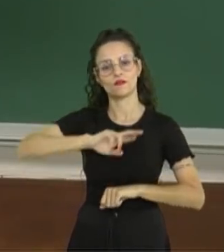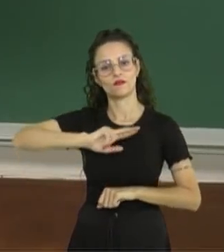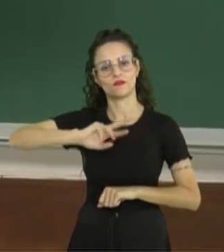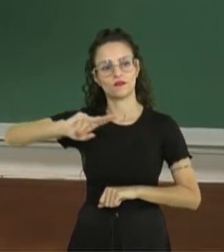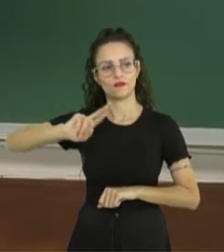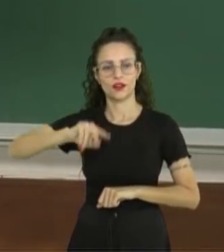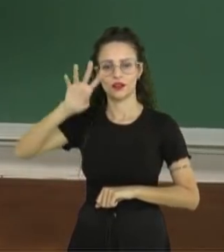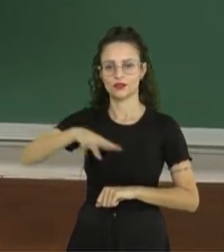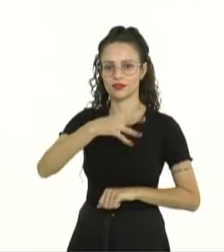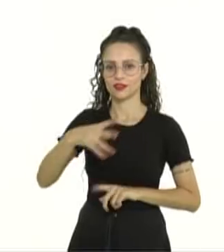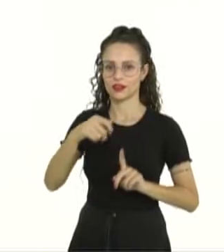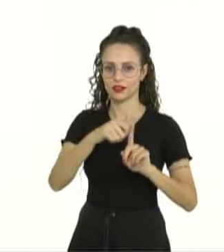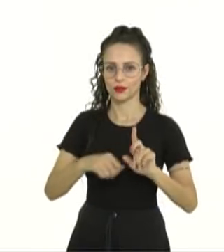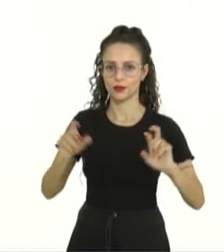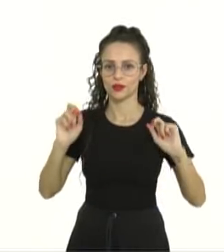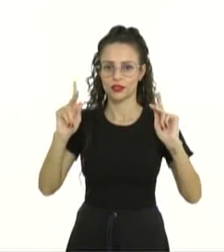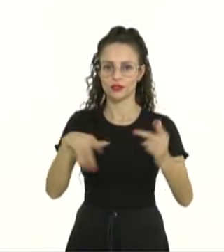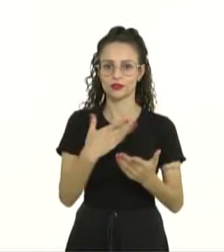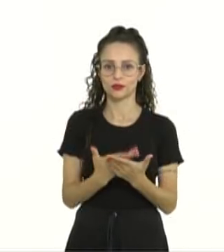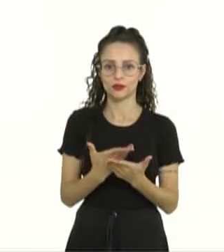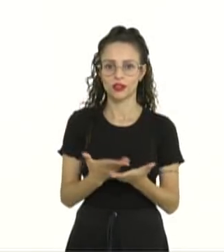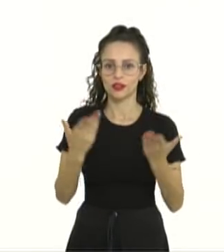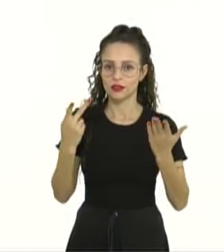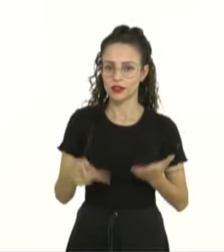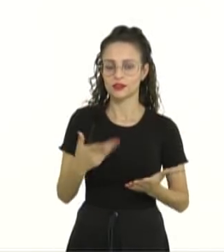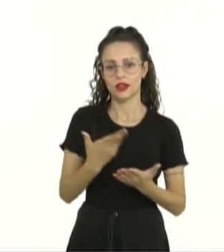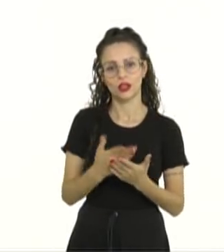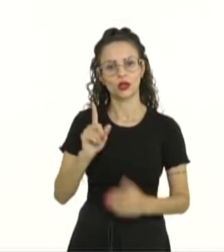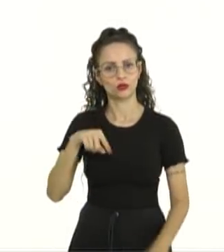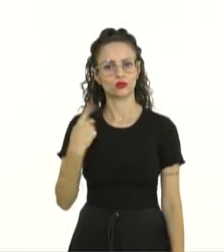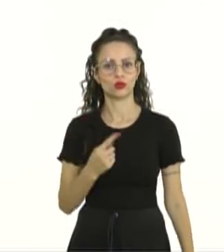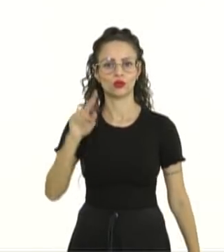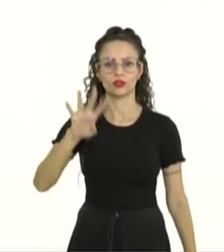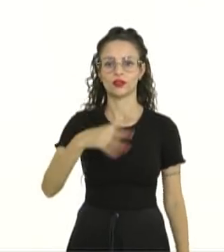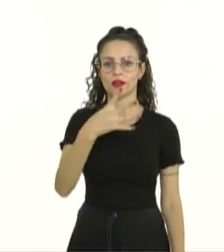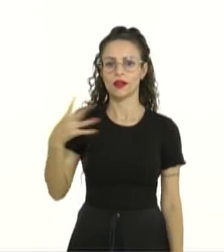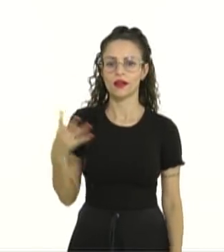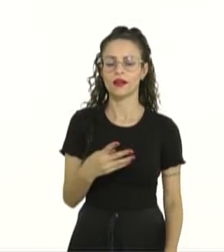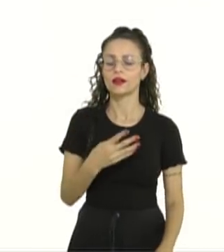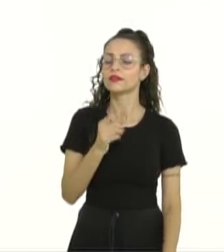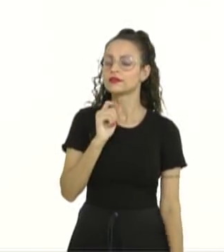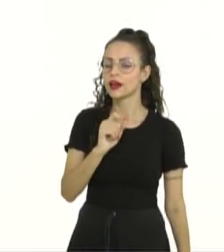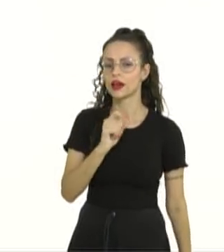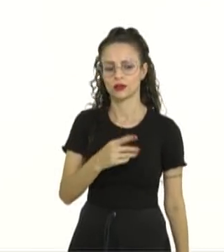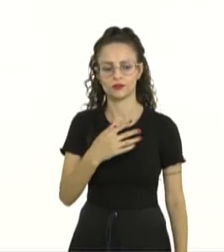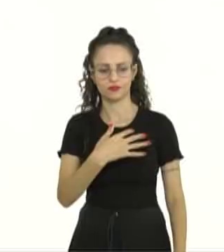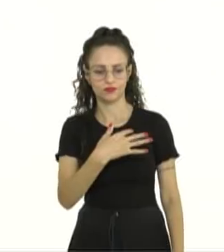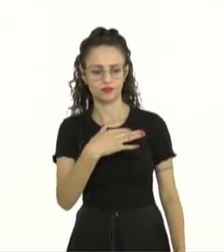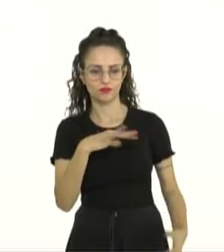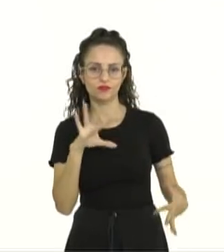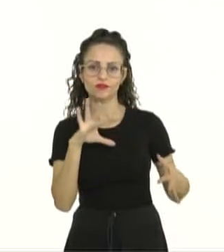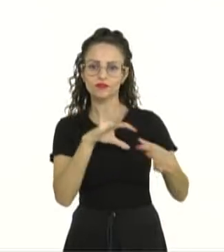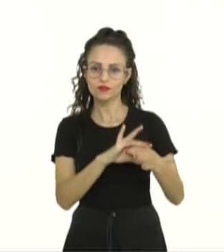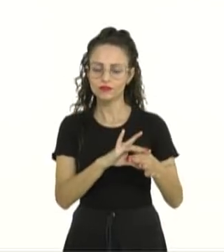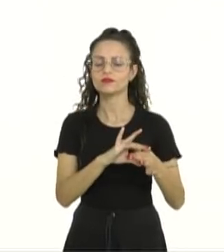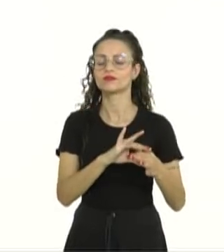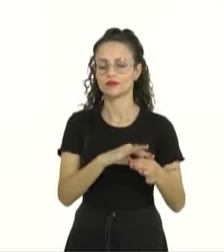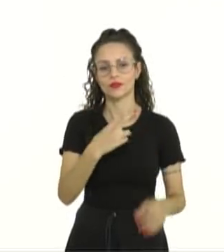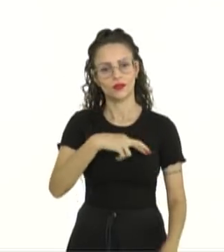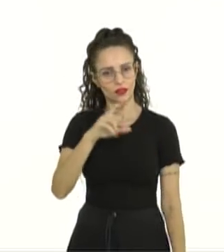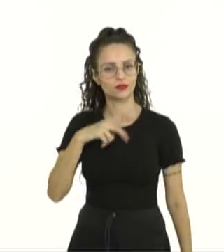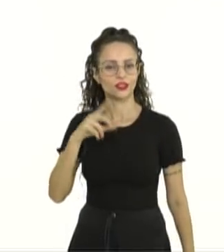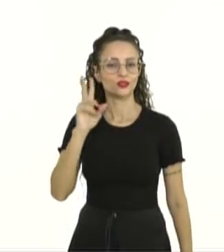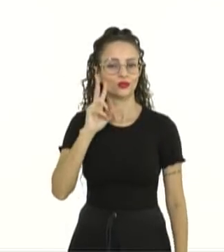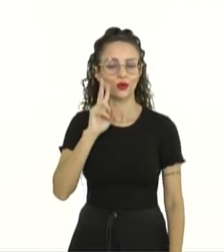ok? Vamos estudar nessa aula o calendário cristão, o nosso calendário, vamos entendê-lo, inclusive, a história dele. Tem uma história, tudo